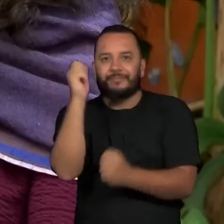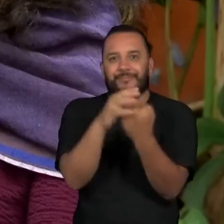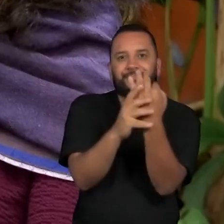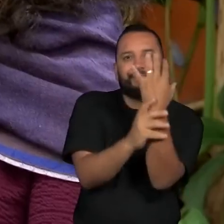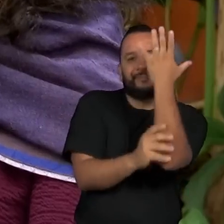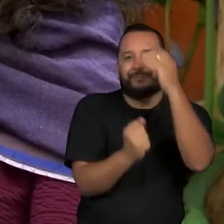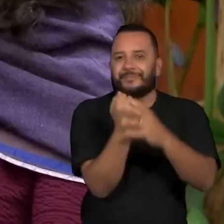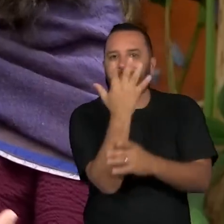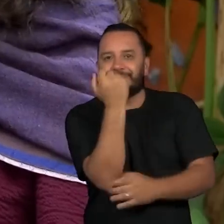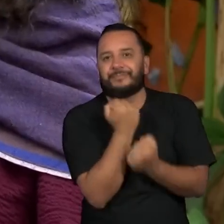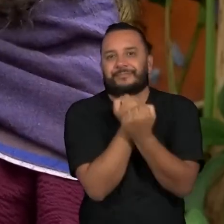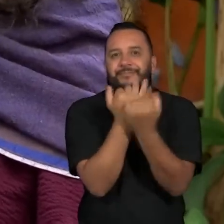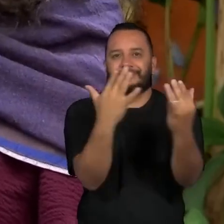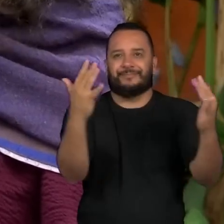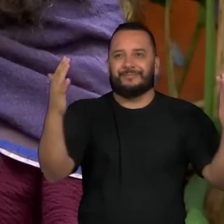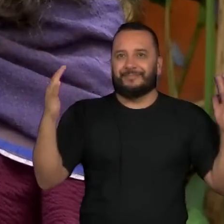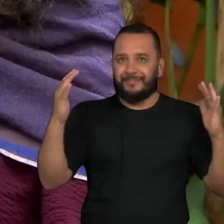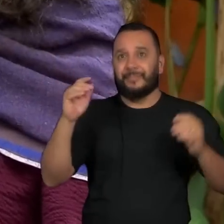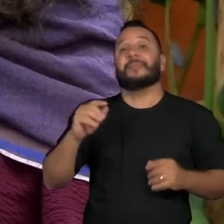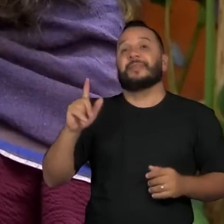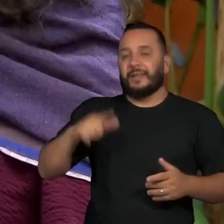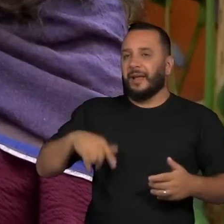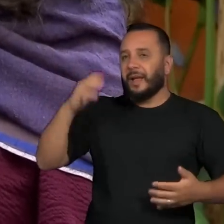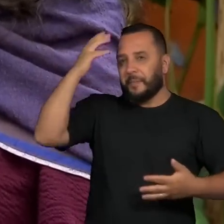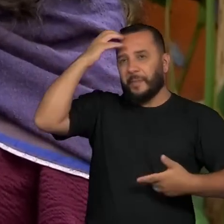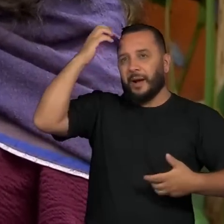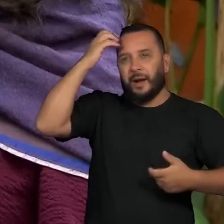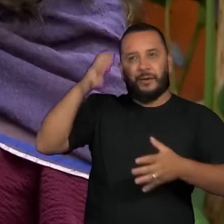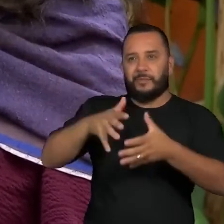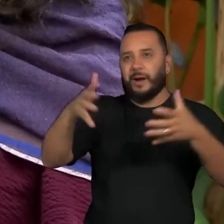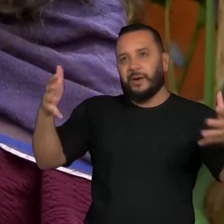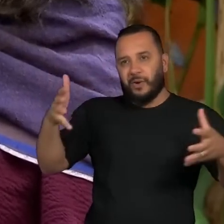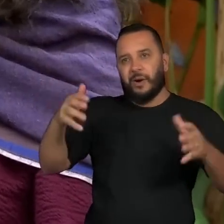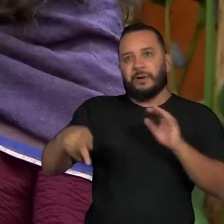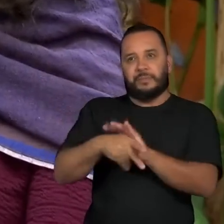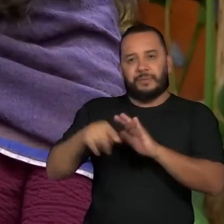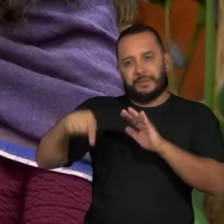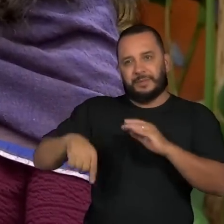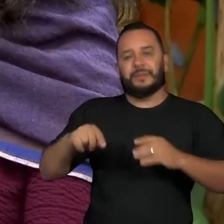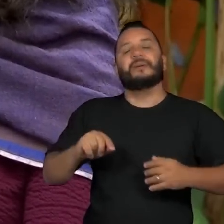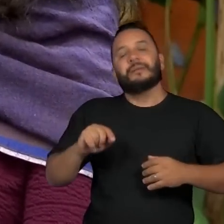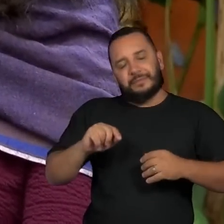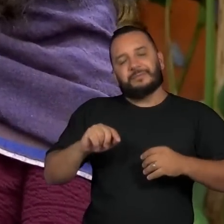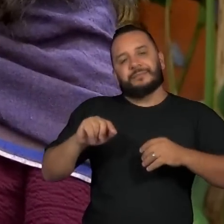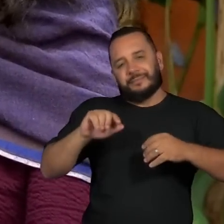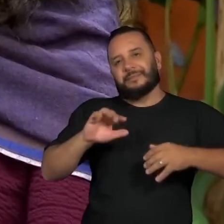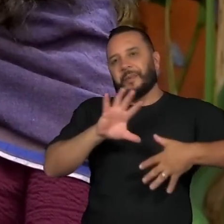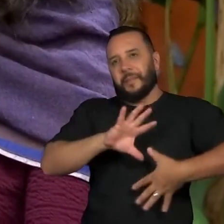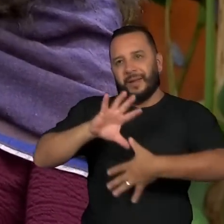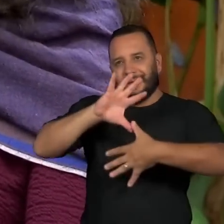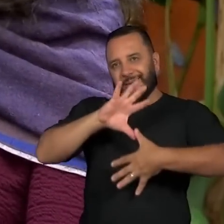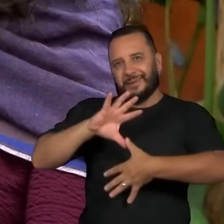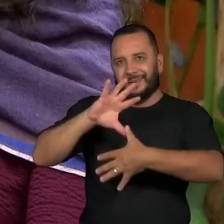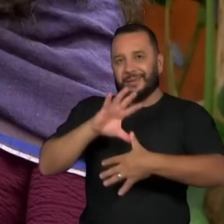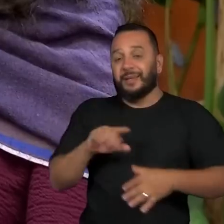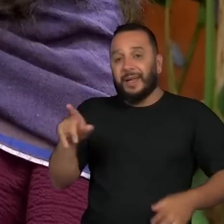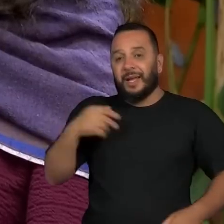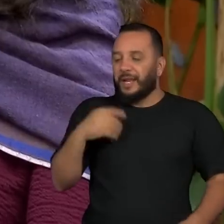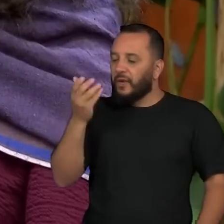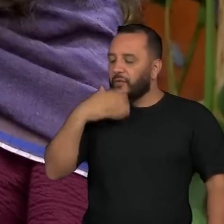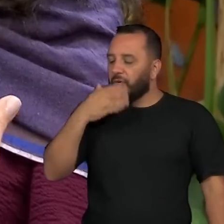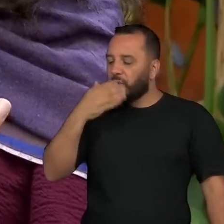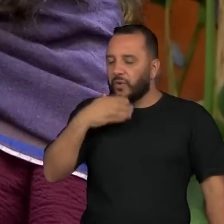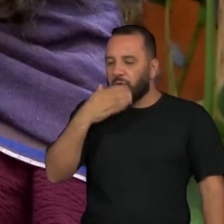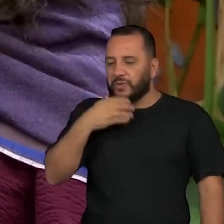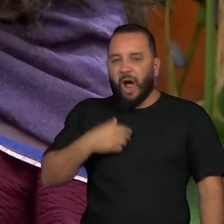Eles são um macaco maior primata das Américas, então cada fruto que eles